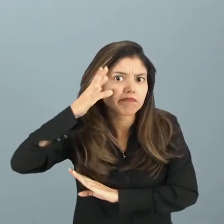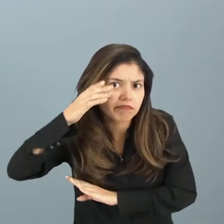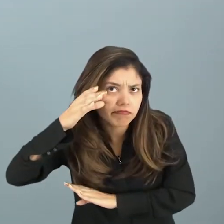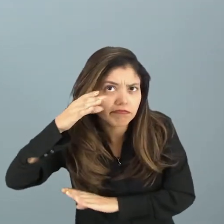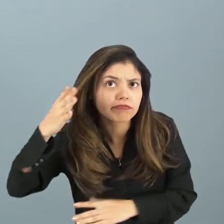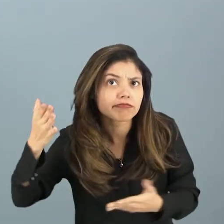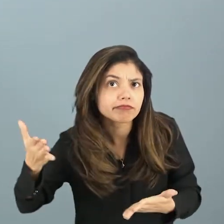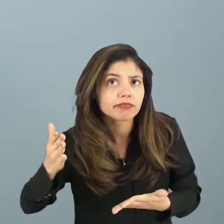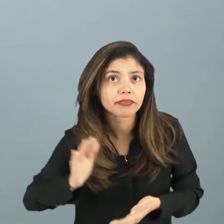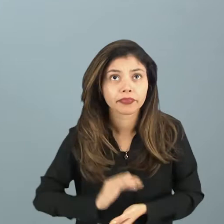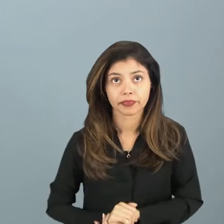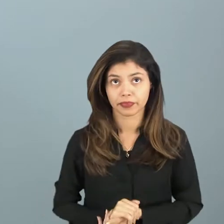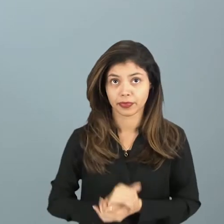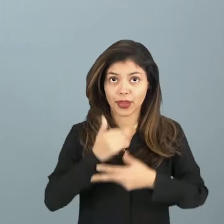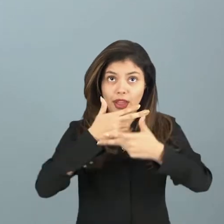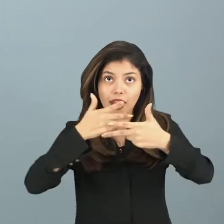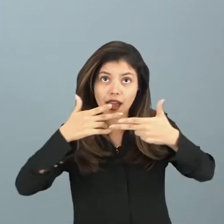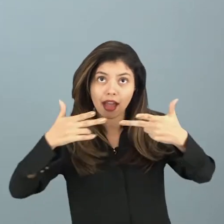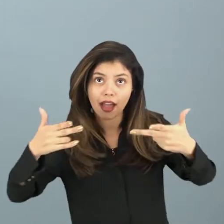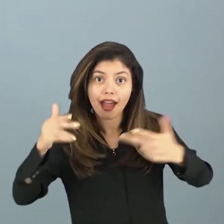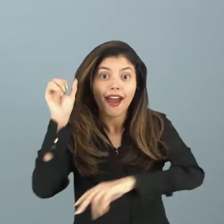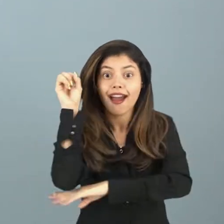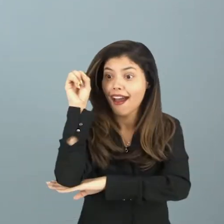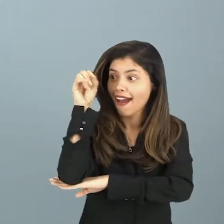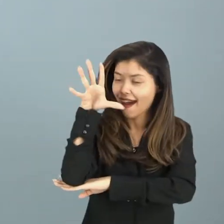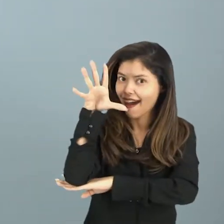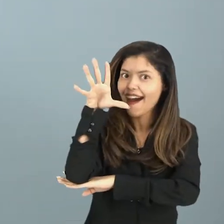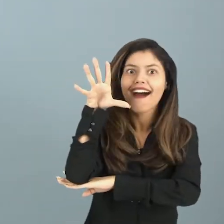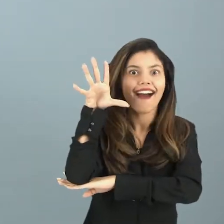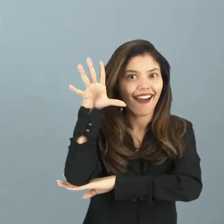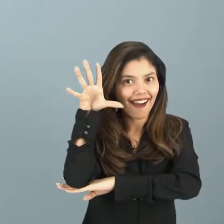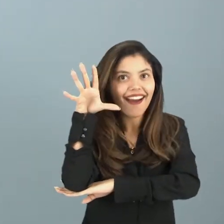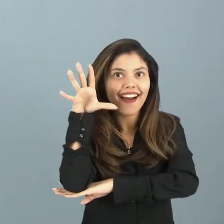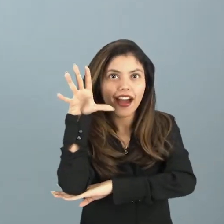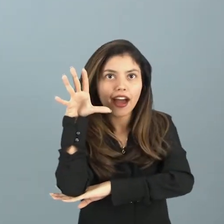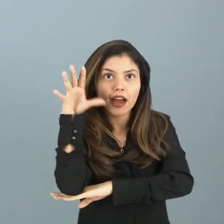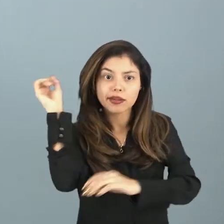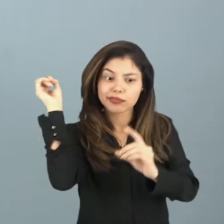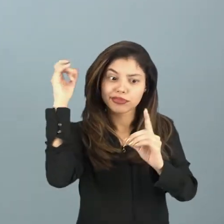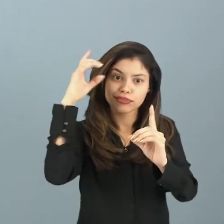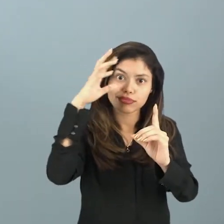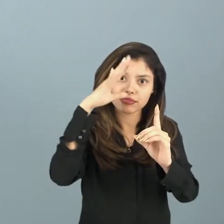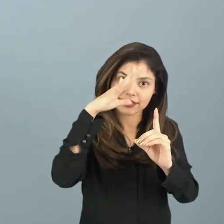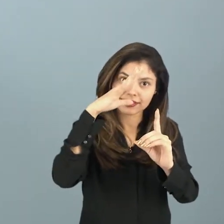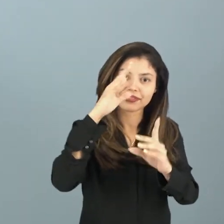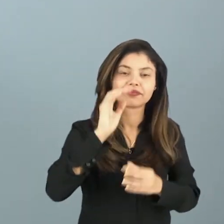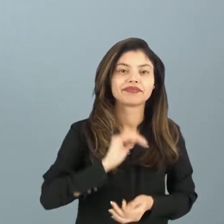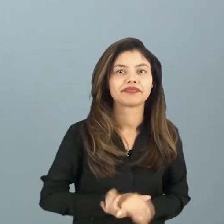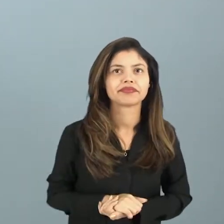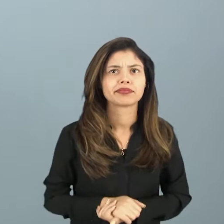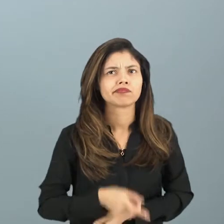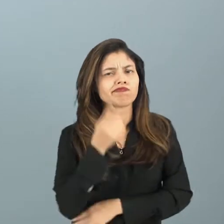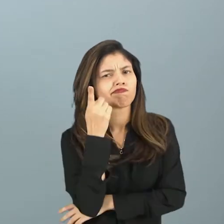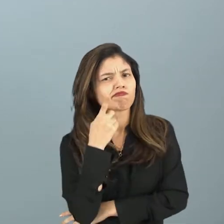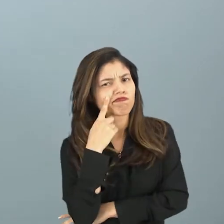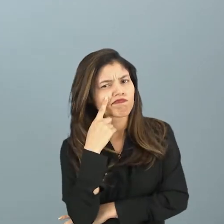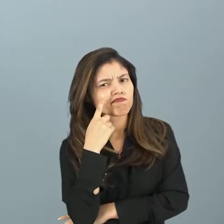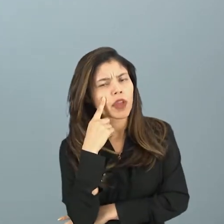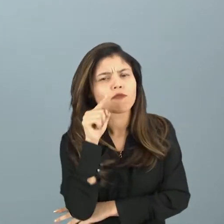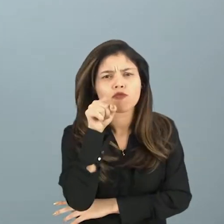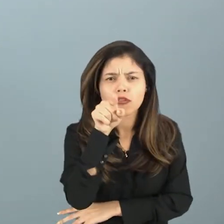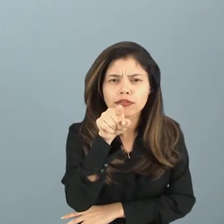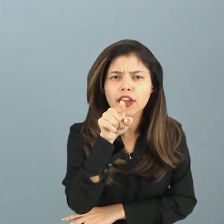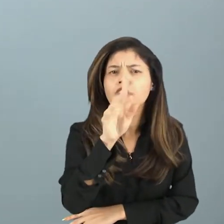é os objetos luminosos e iluminados. É isso mesmo. Será que